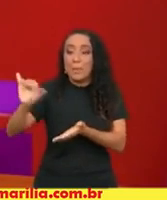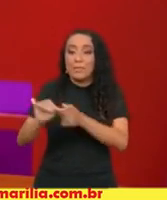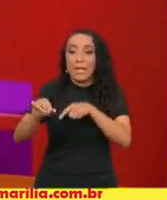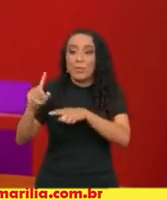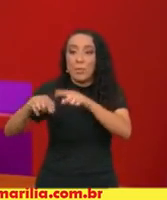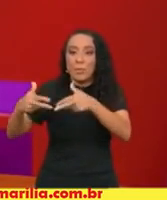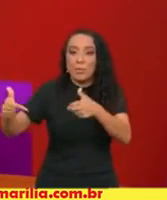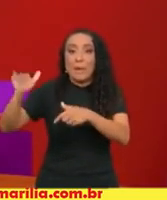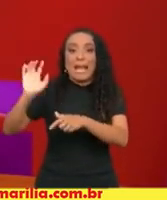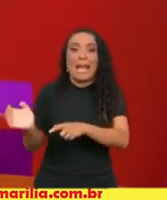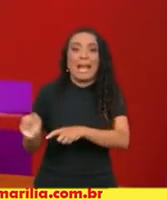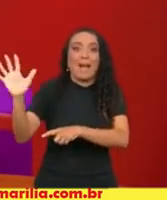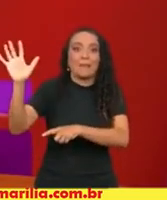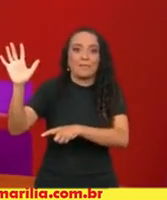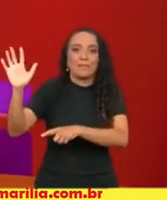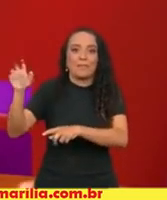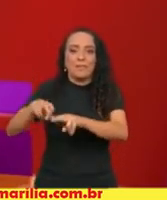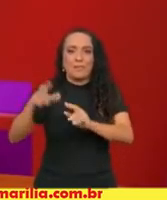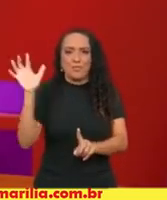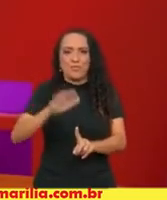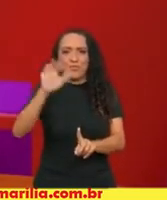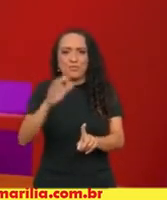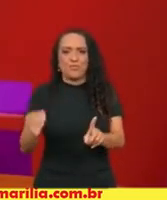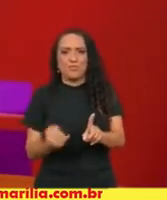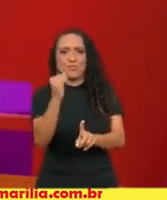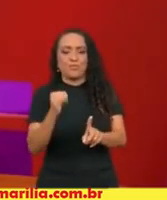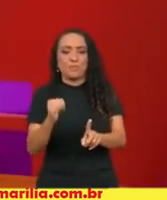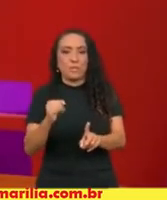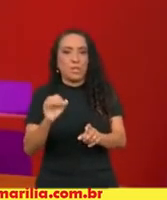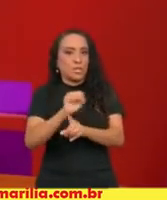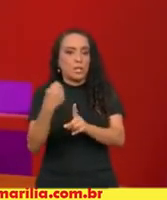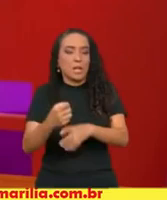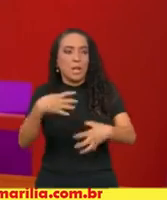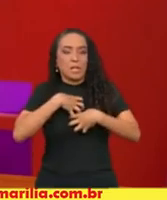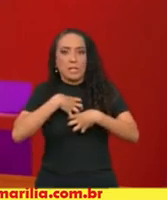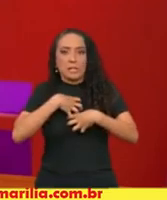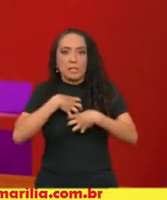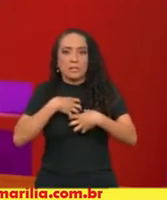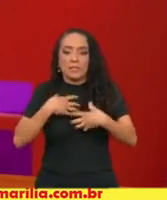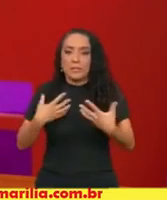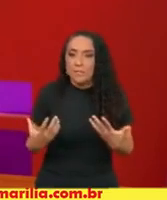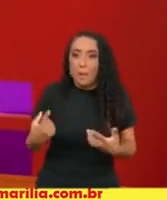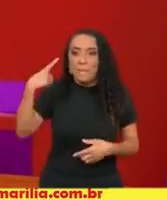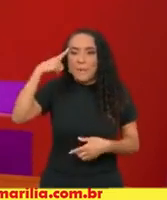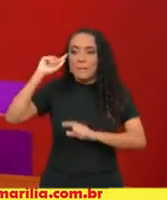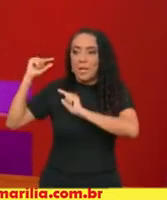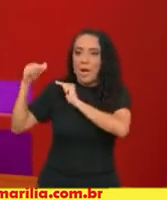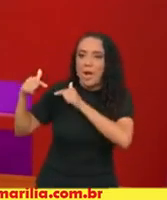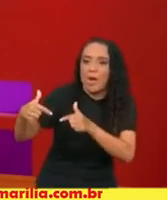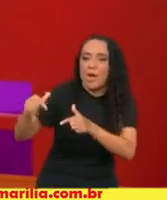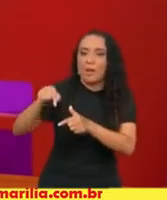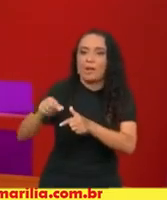que pressiona ainda mais a inflação e isso gera comoção social. Então, o pensamento econômico conservador não